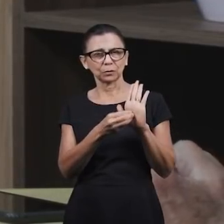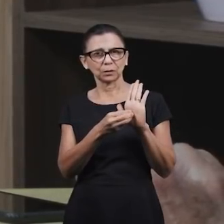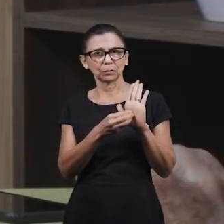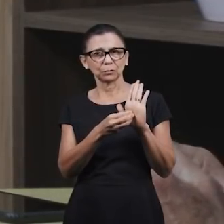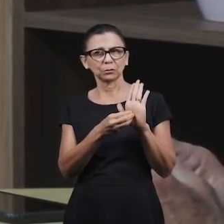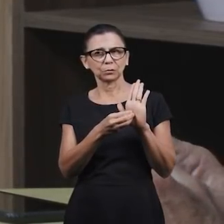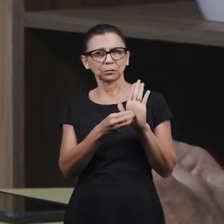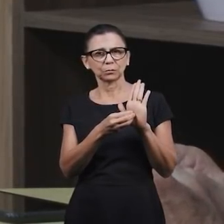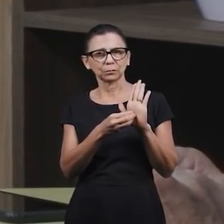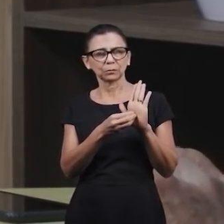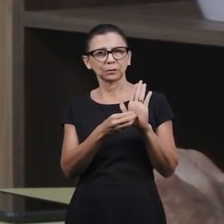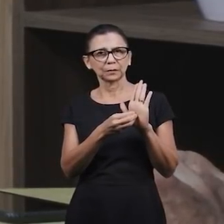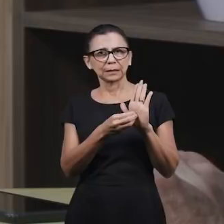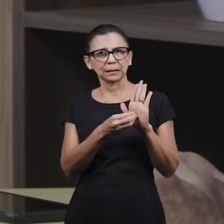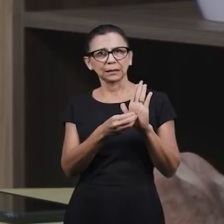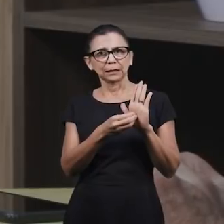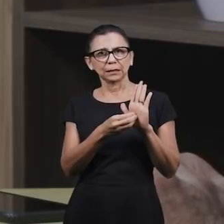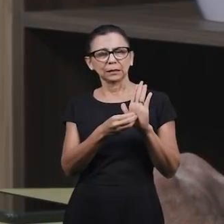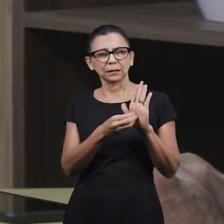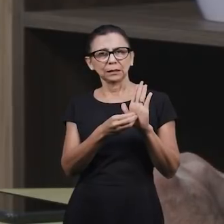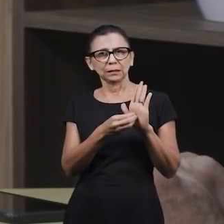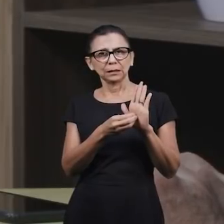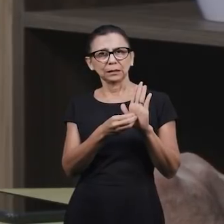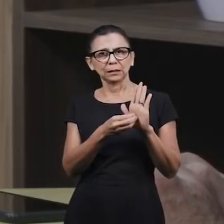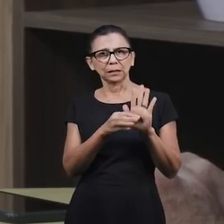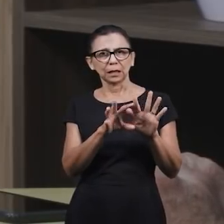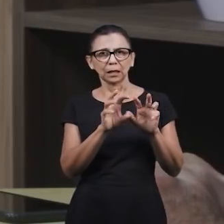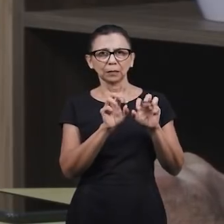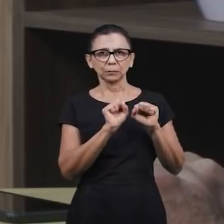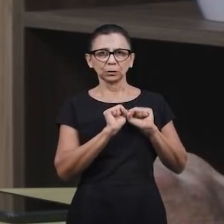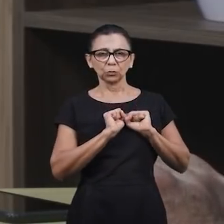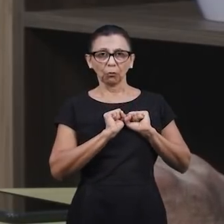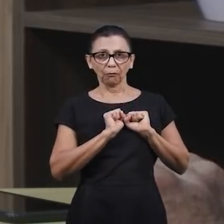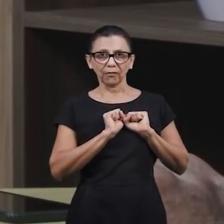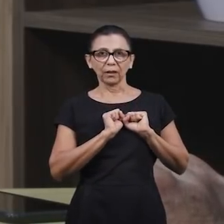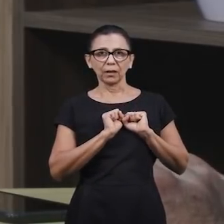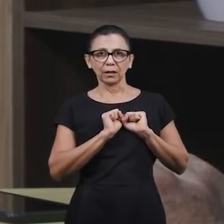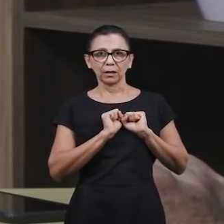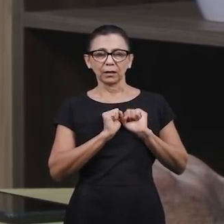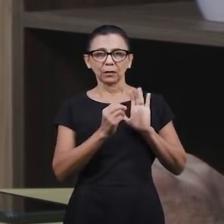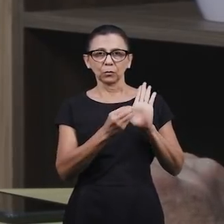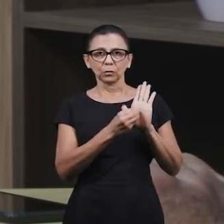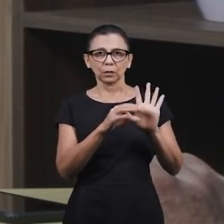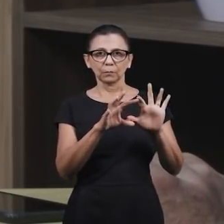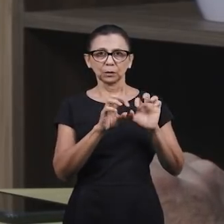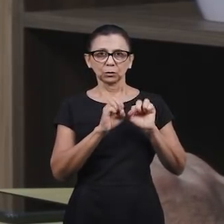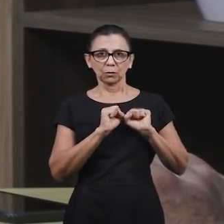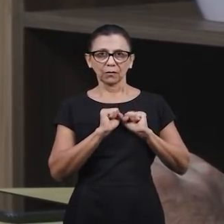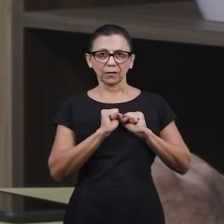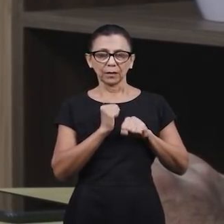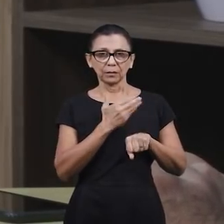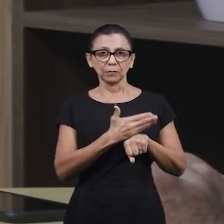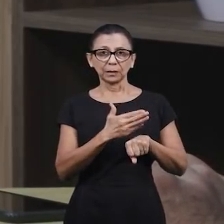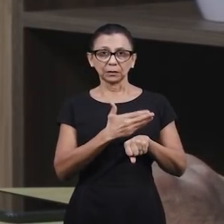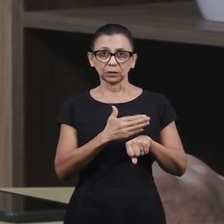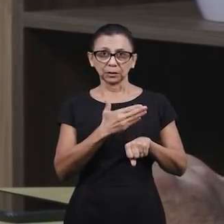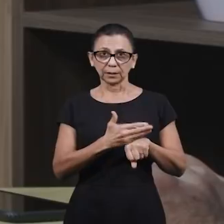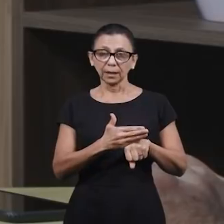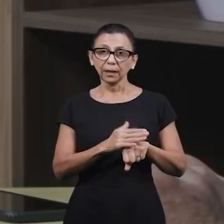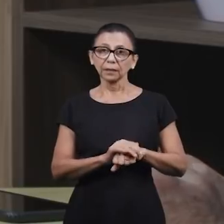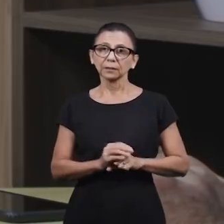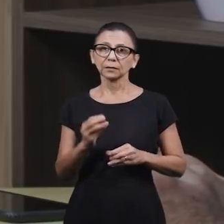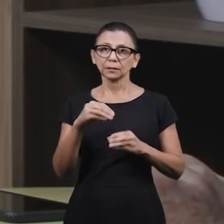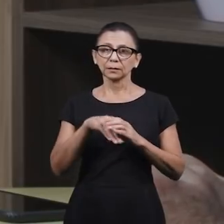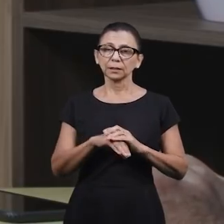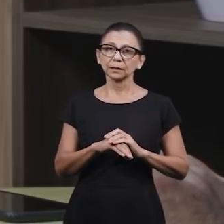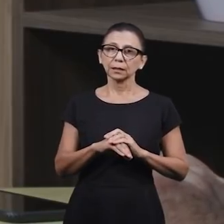mente e passar esse conteúdo a conduzir a vida dessa pessoa, isso tudo está dentro de um